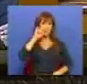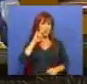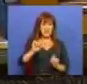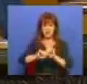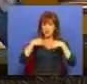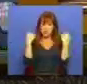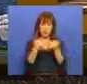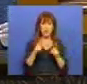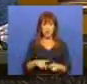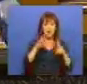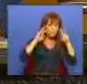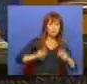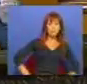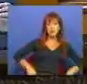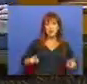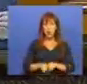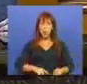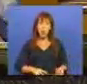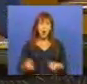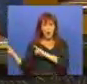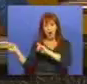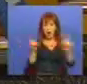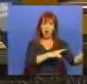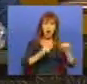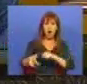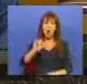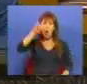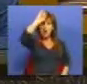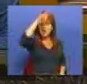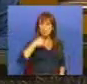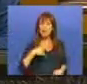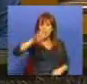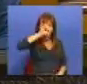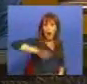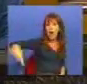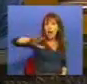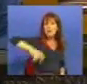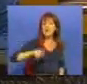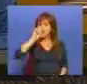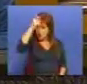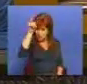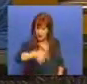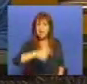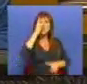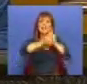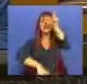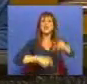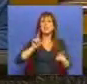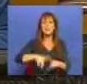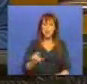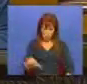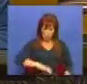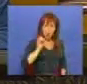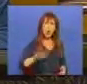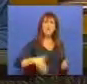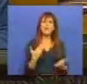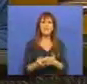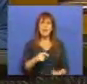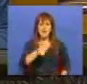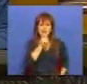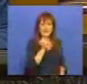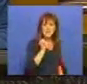social, investigação, transportes ou respeito pelo ambiente, respeitando os cidadãos e confiando na sua